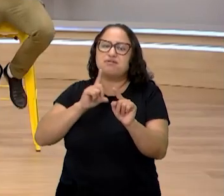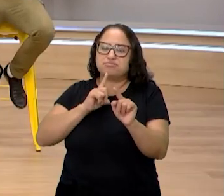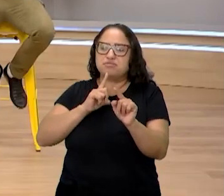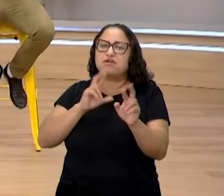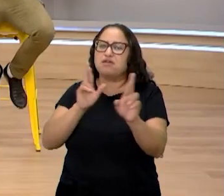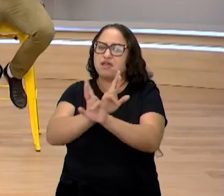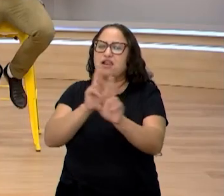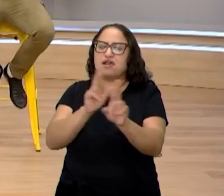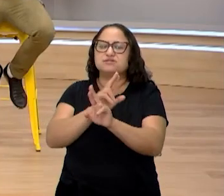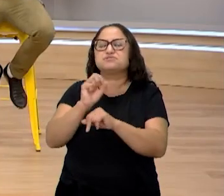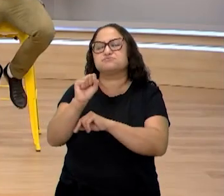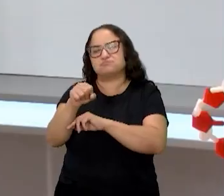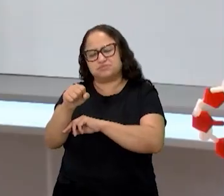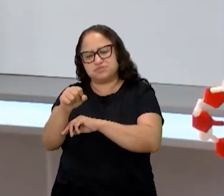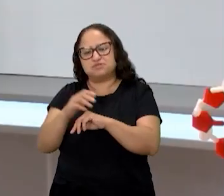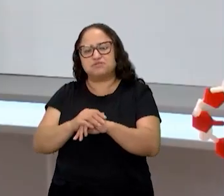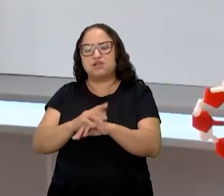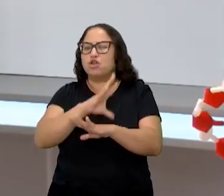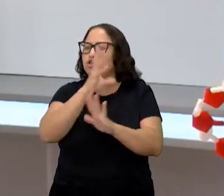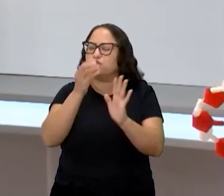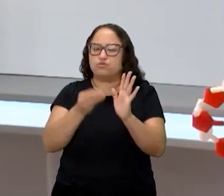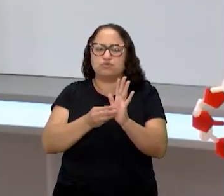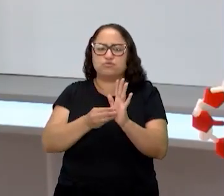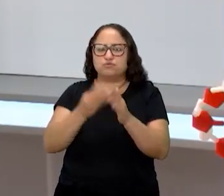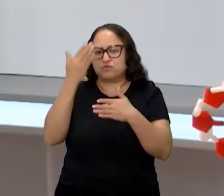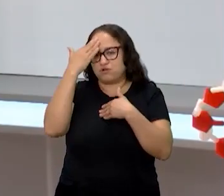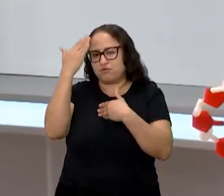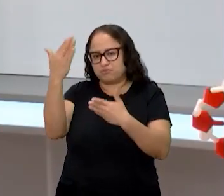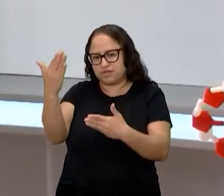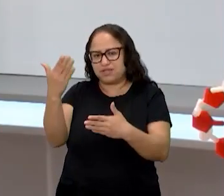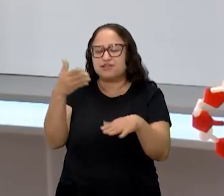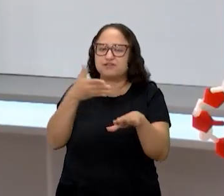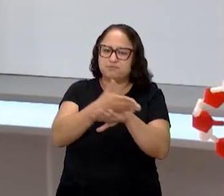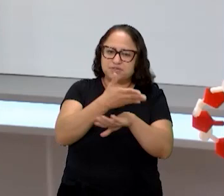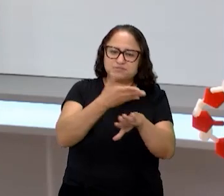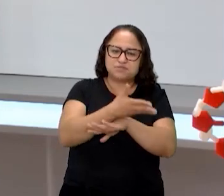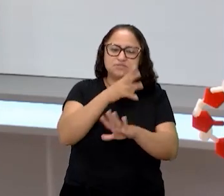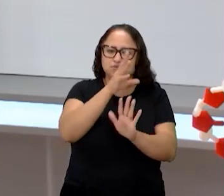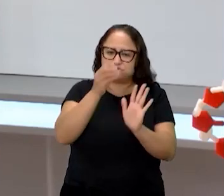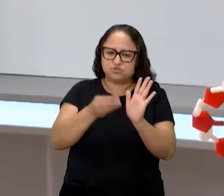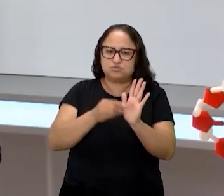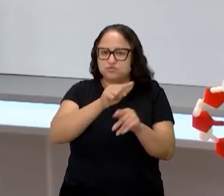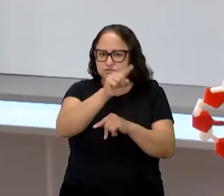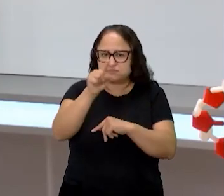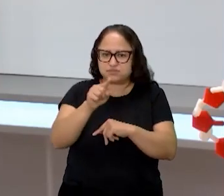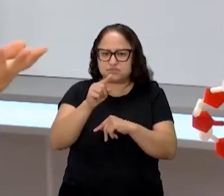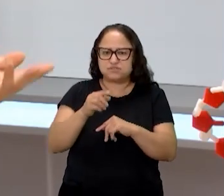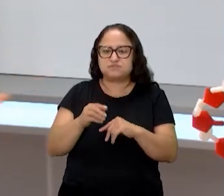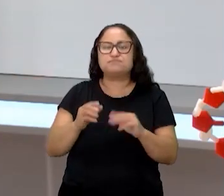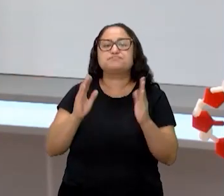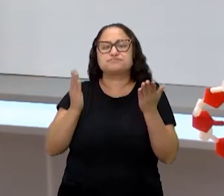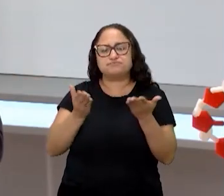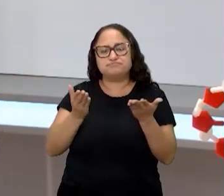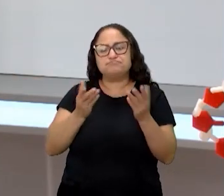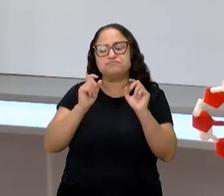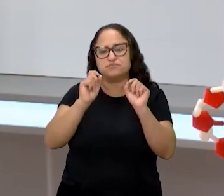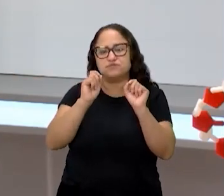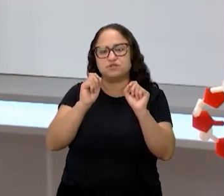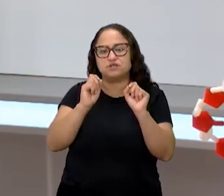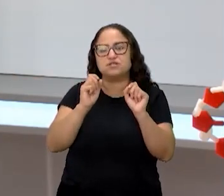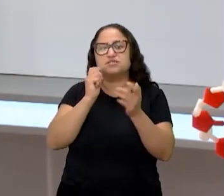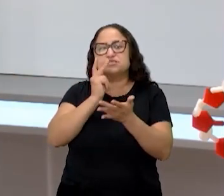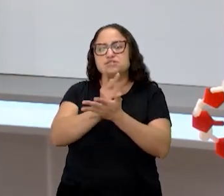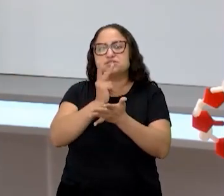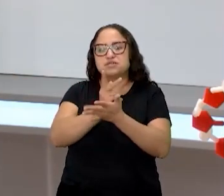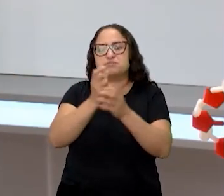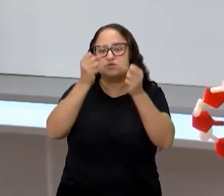vida, né. Exatamente, tem tudo a ver, gente. Muito obrigada aí pela participação de todos vocês. E é justamente isso, né, Giba? Quando a gente